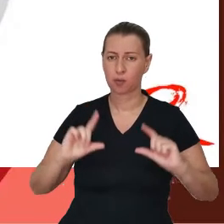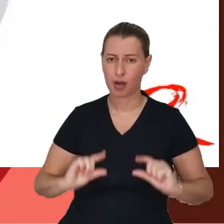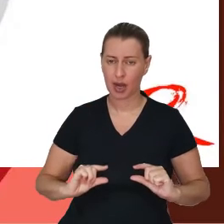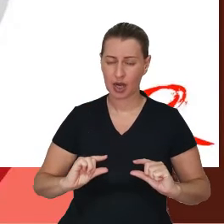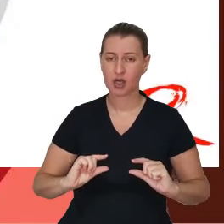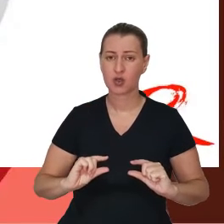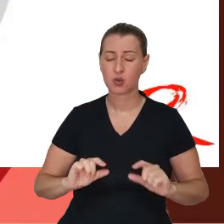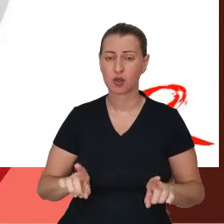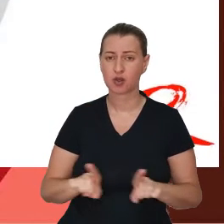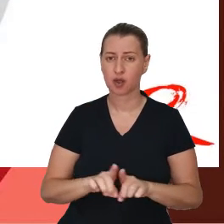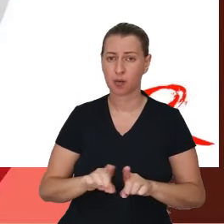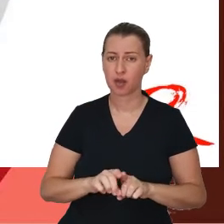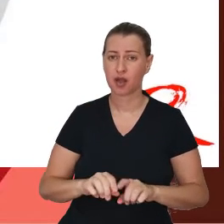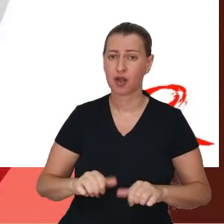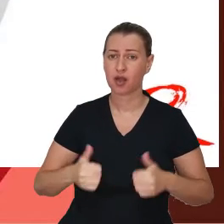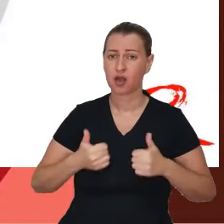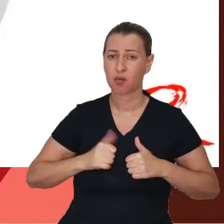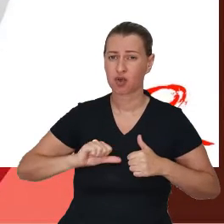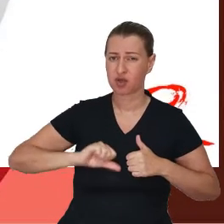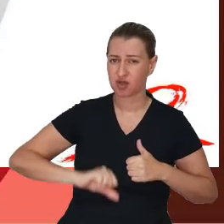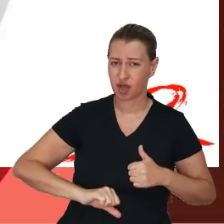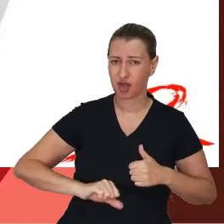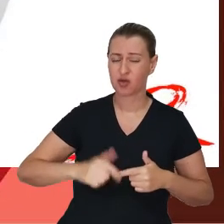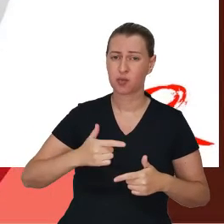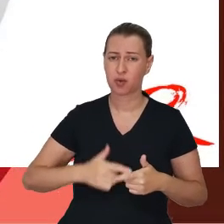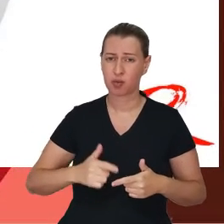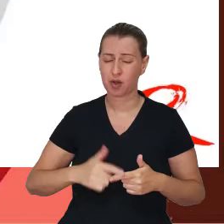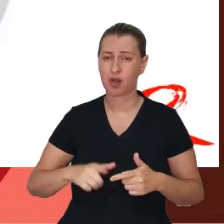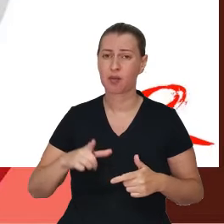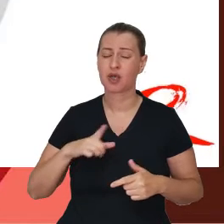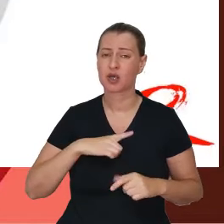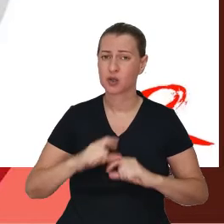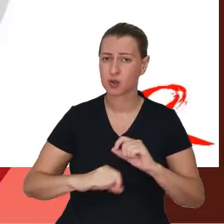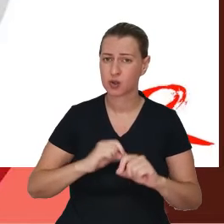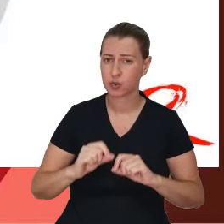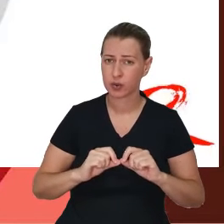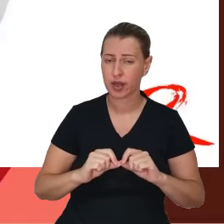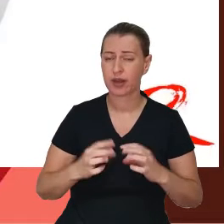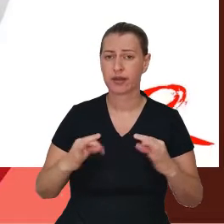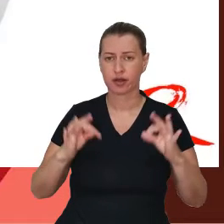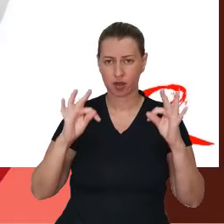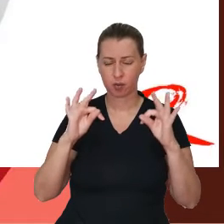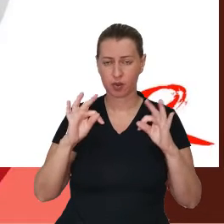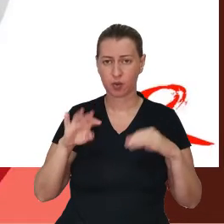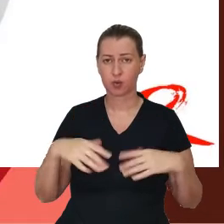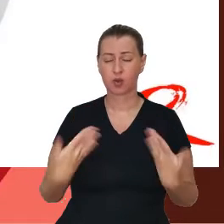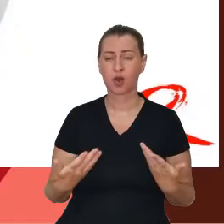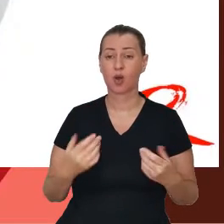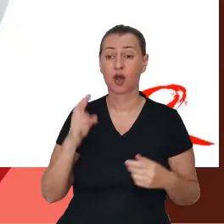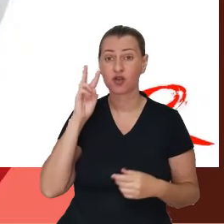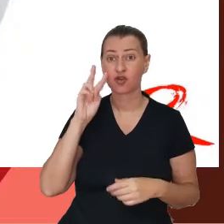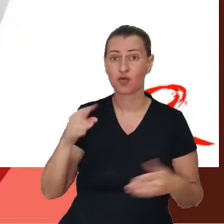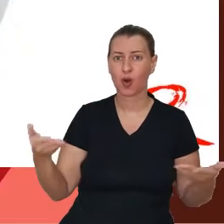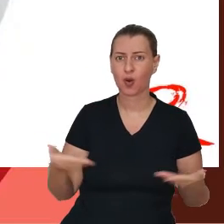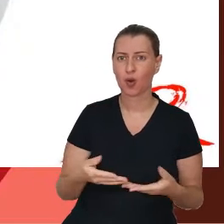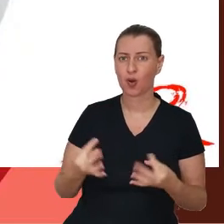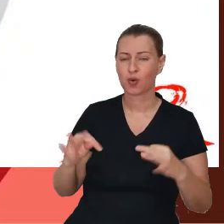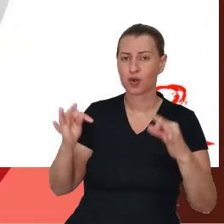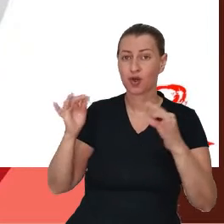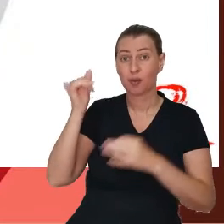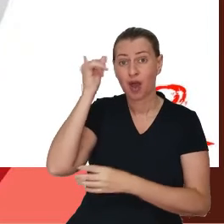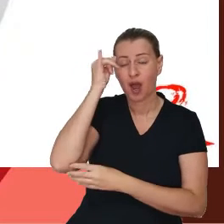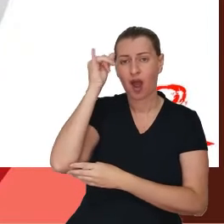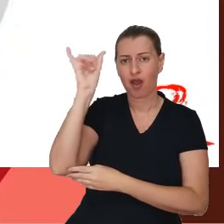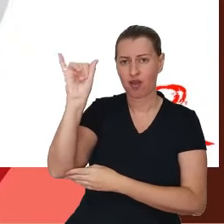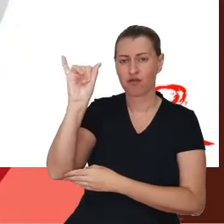imunidade mais comprometida, que tinham acesso ao tratamento. E viu-se que, com o tratamento, a gente evitava